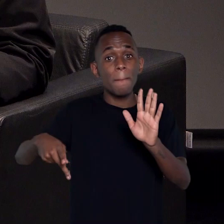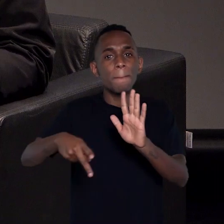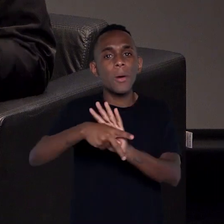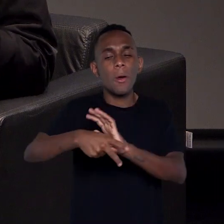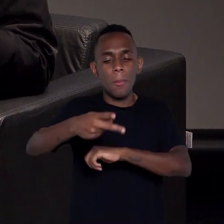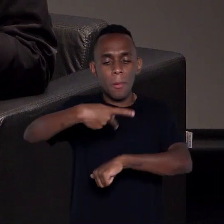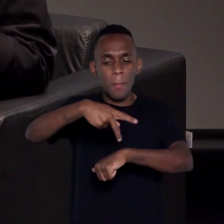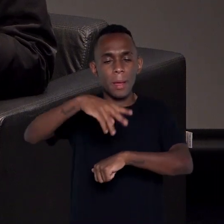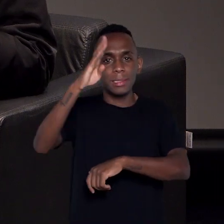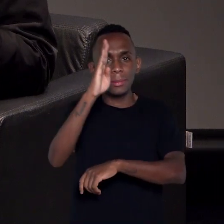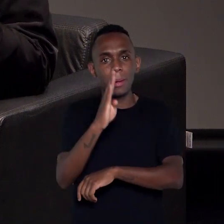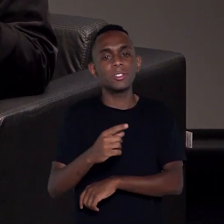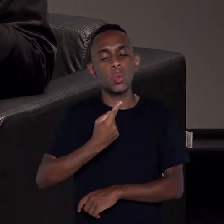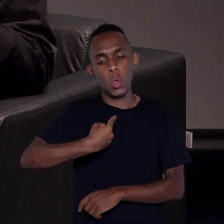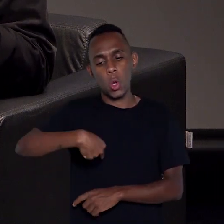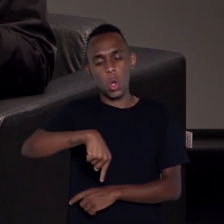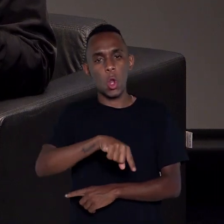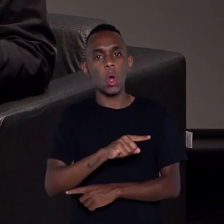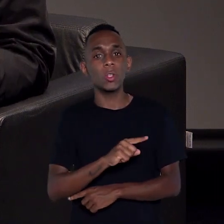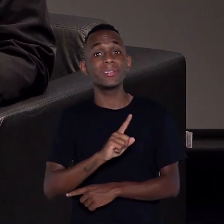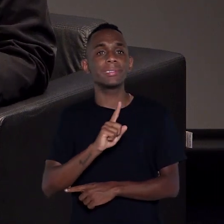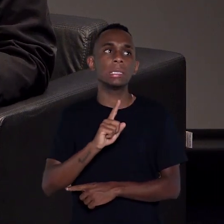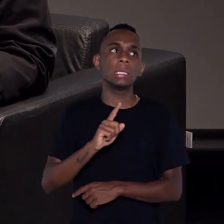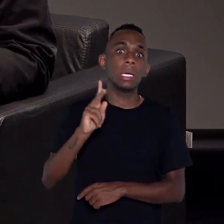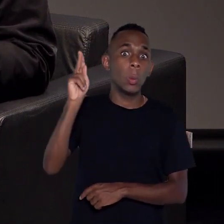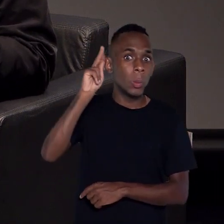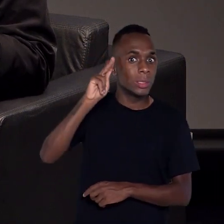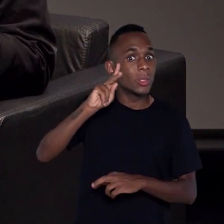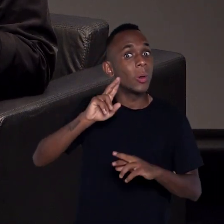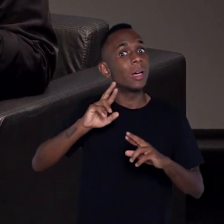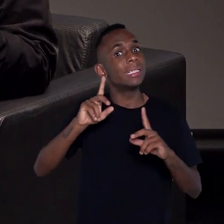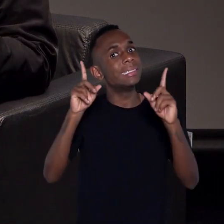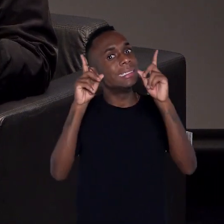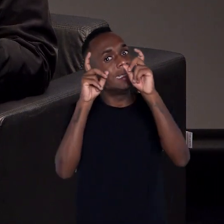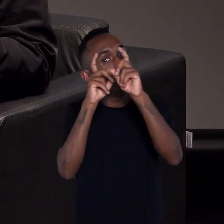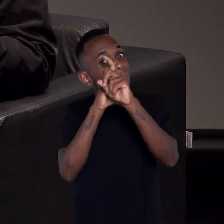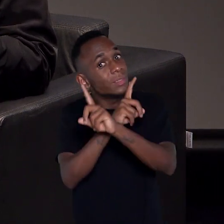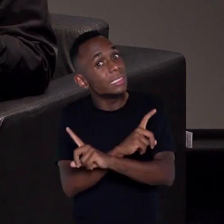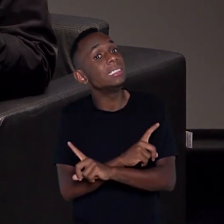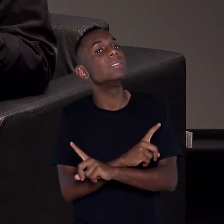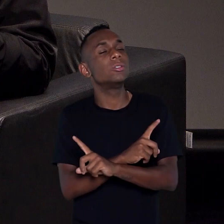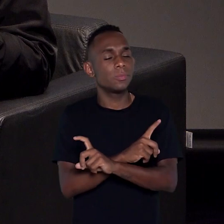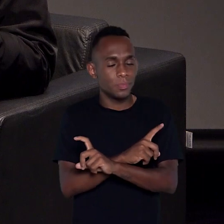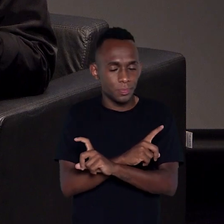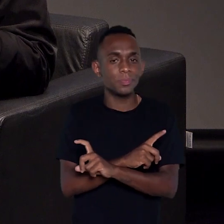nosso país, uma história que é muito complexa, que é cheia de